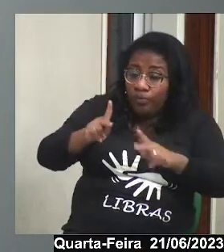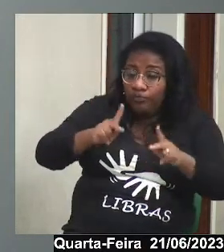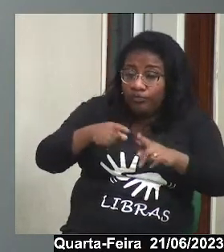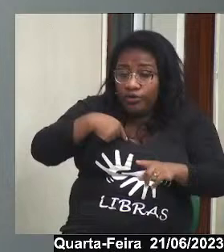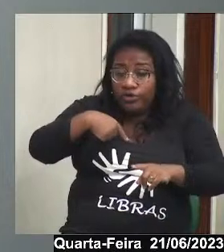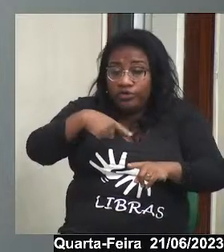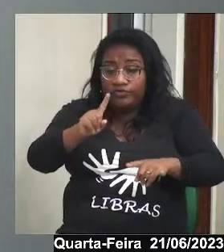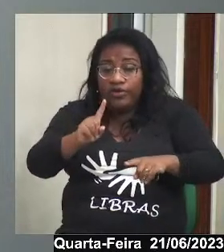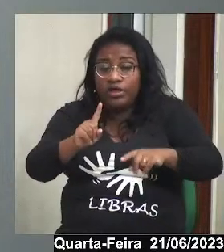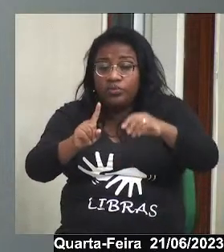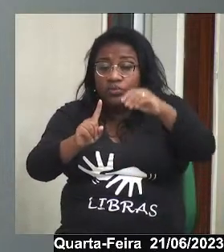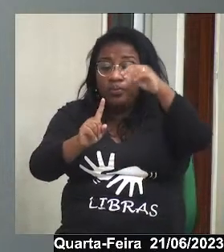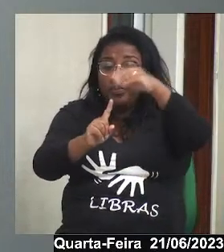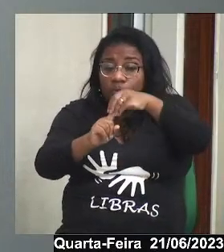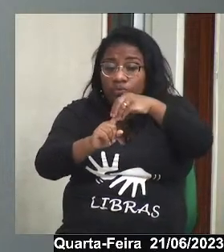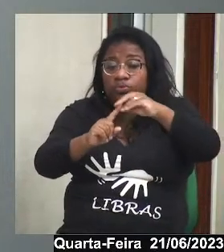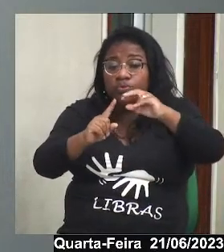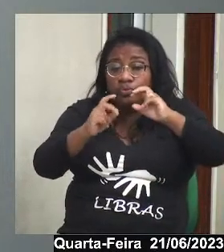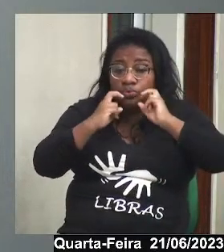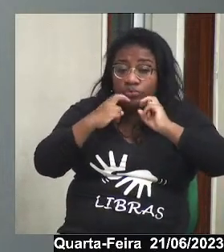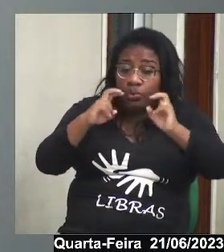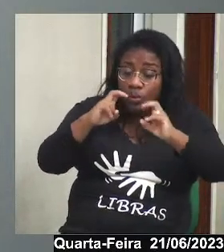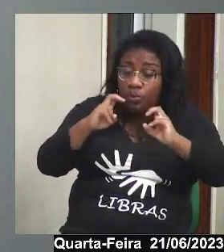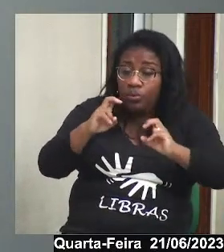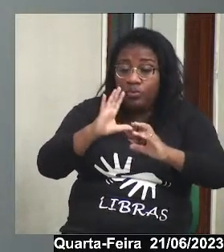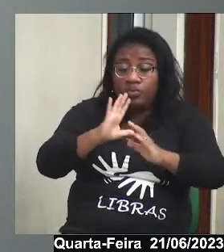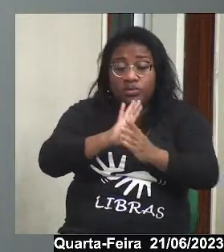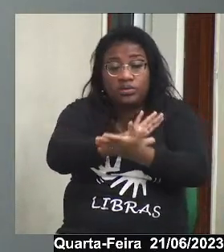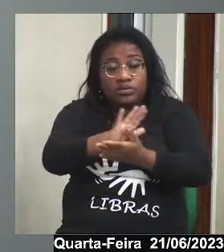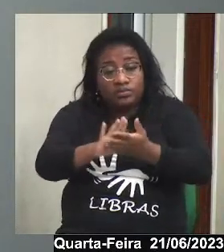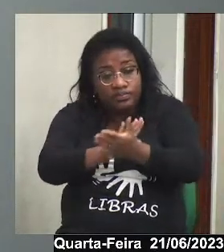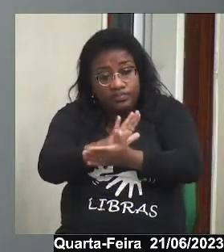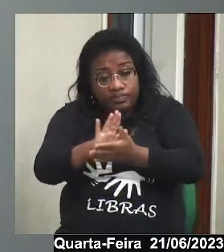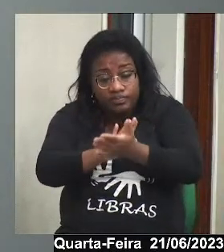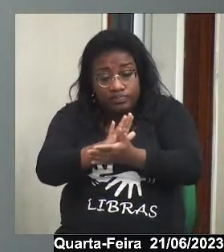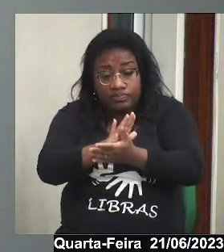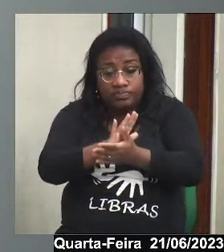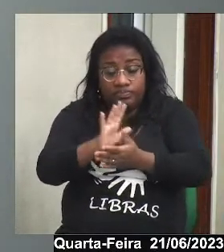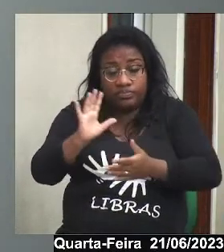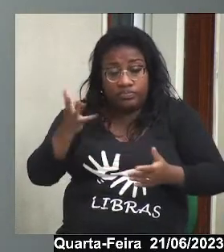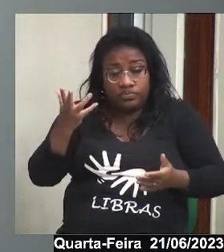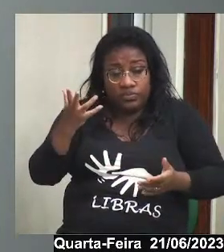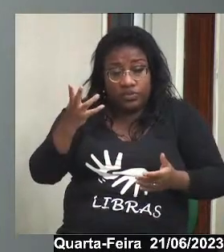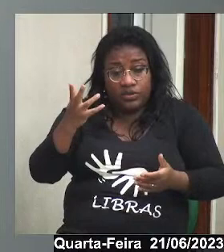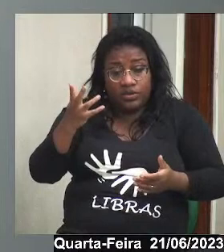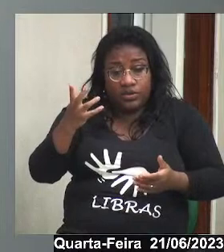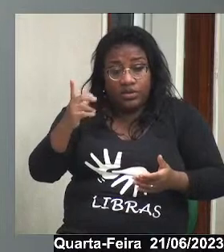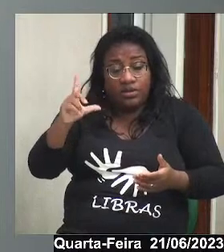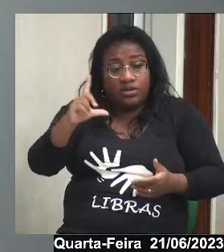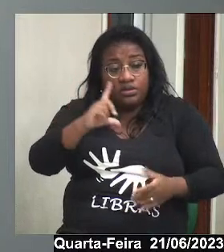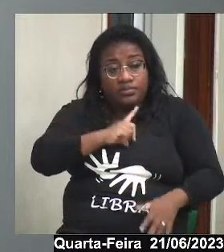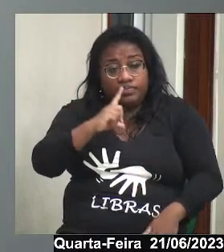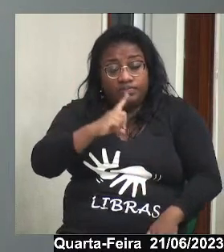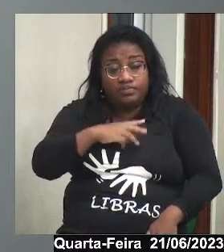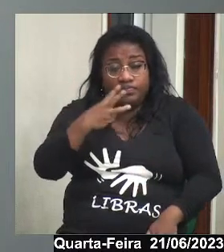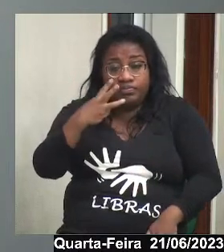pronto-socorro, vai no Vazame, não tem médico. Imbu em 2021, senhores, eu preciso lembrar aqui. Nós